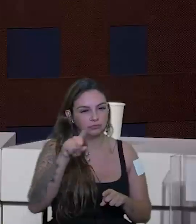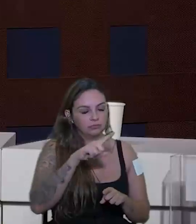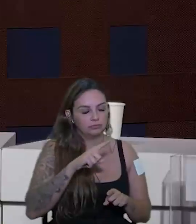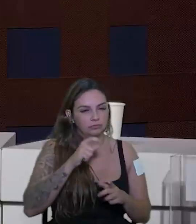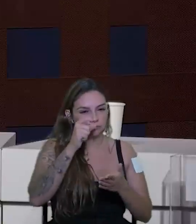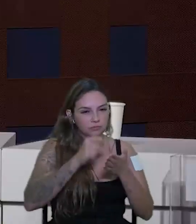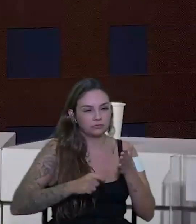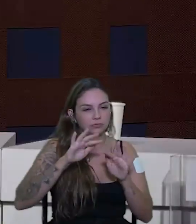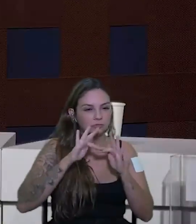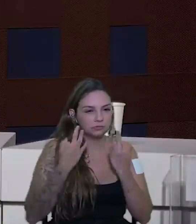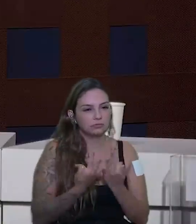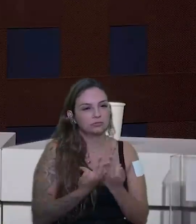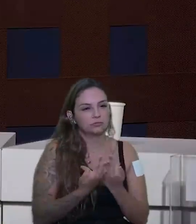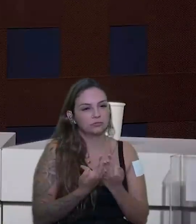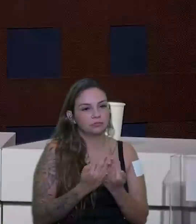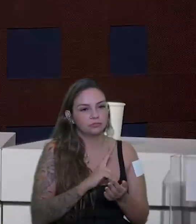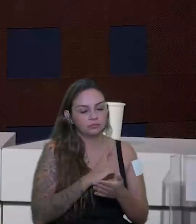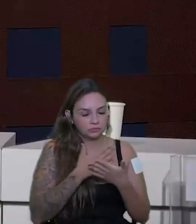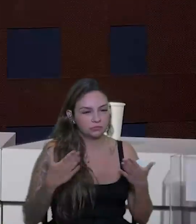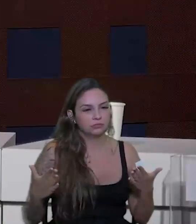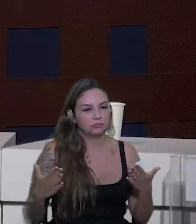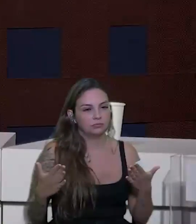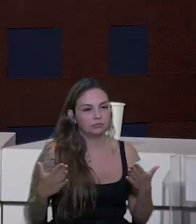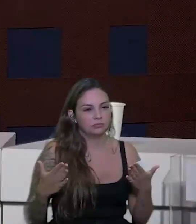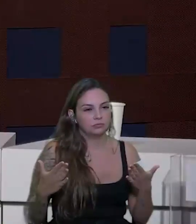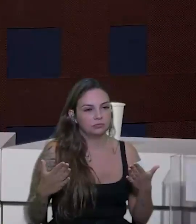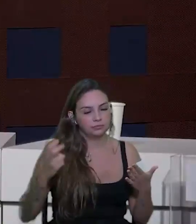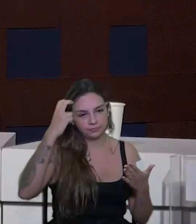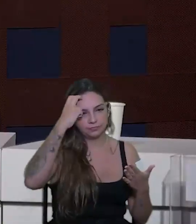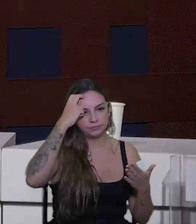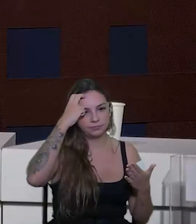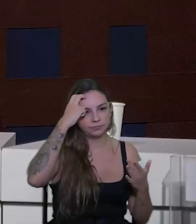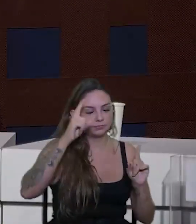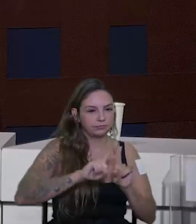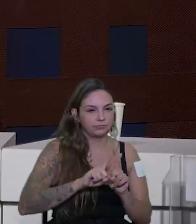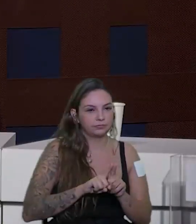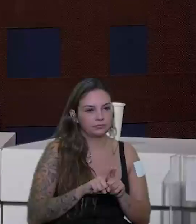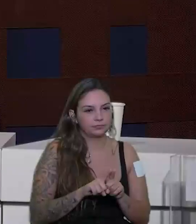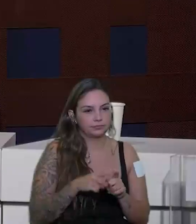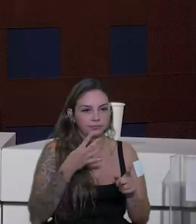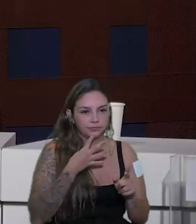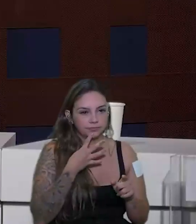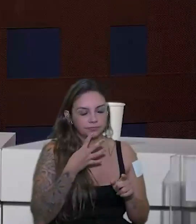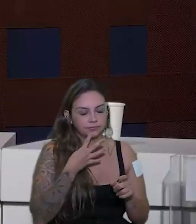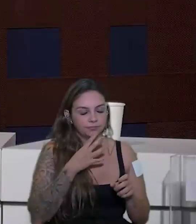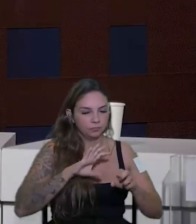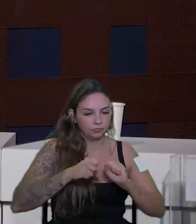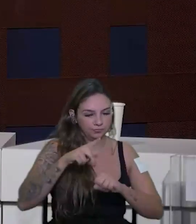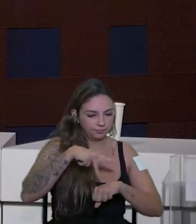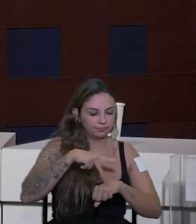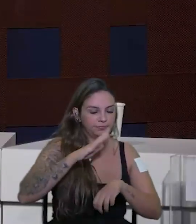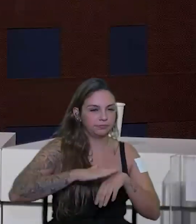dessas lacunas dessas famílias que têm um grande lastro cultural e também do conhecimento que formou esse